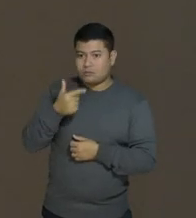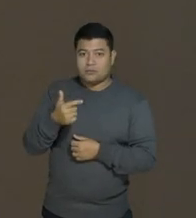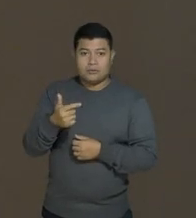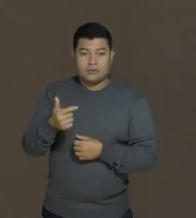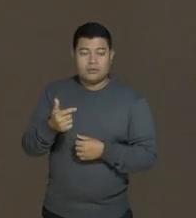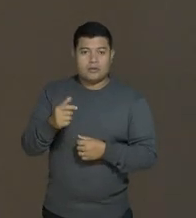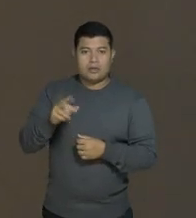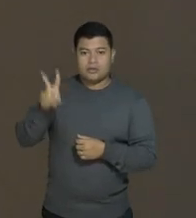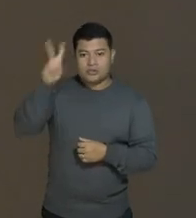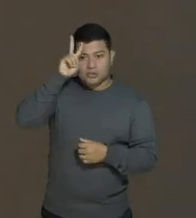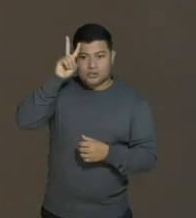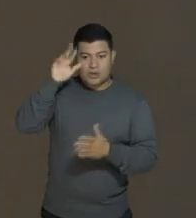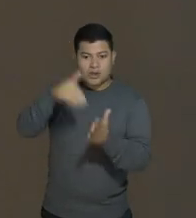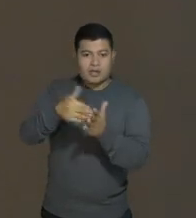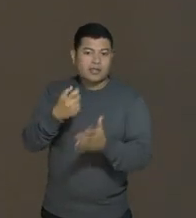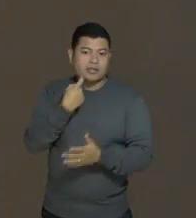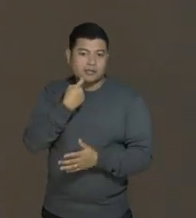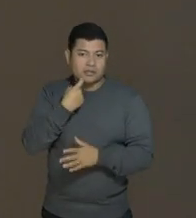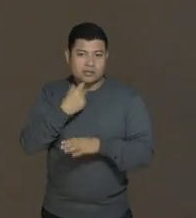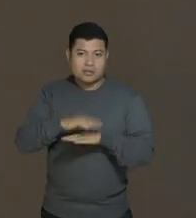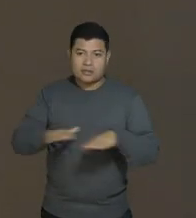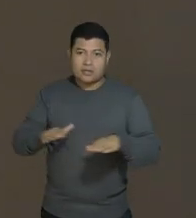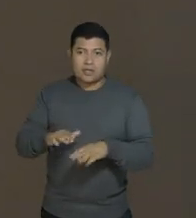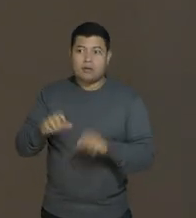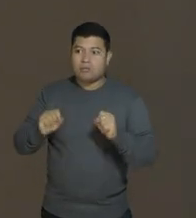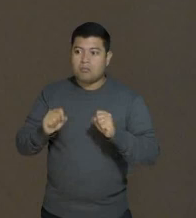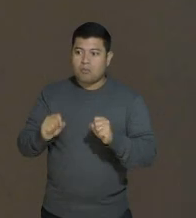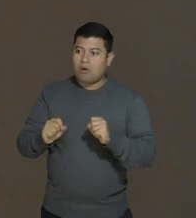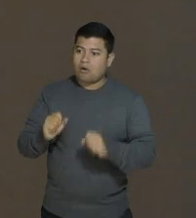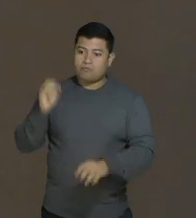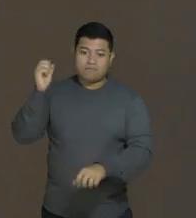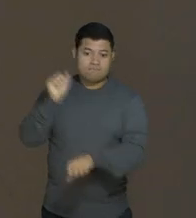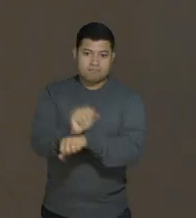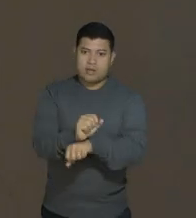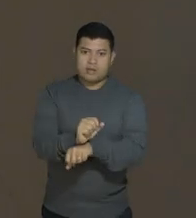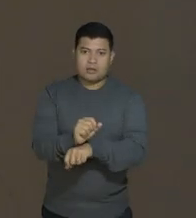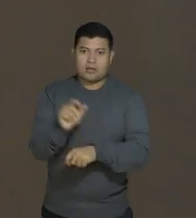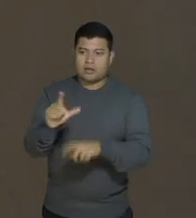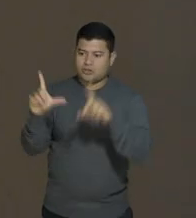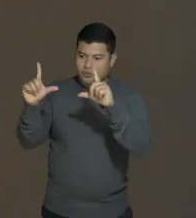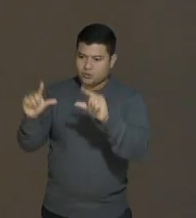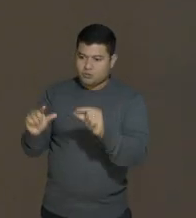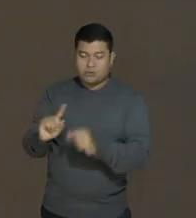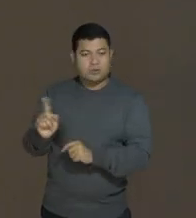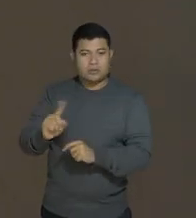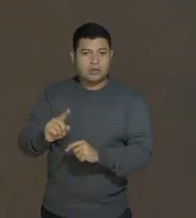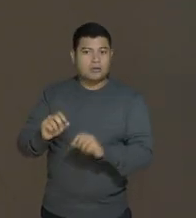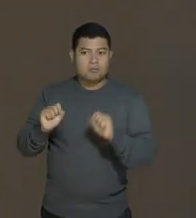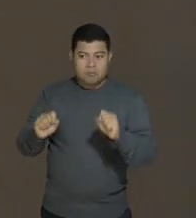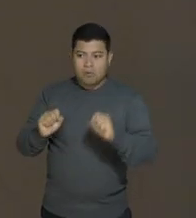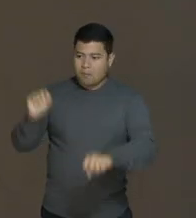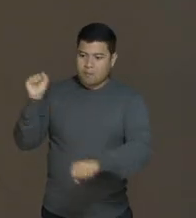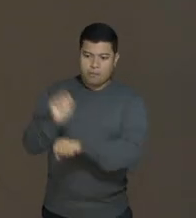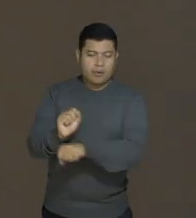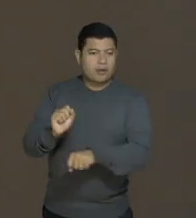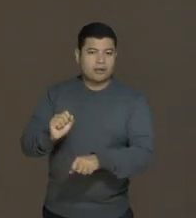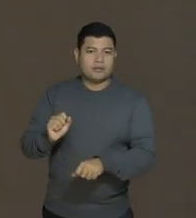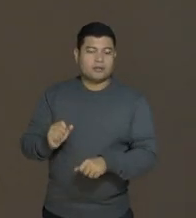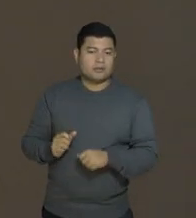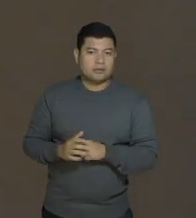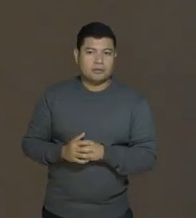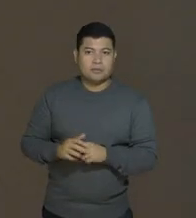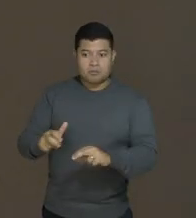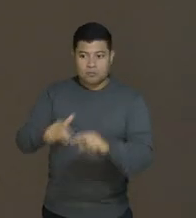e não toma em férias. Ele pode parar na hora, e não precisa diminuir o remédio. Entendeu? Por isso que não cria